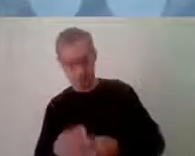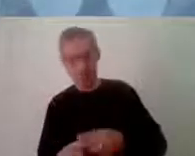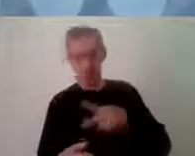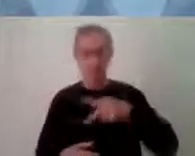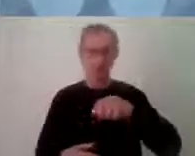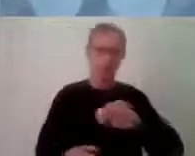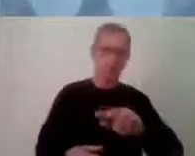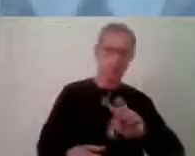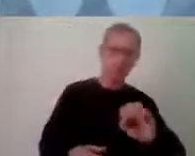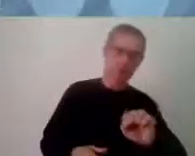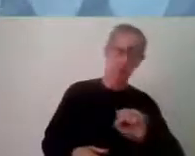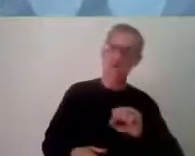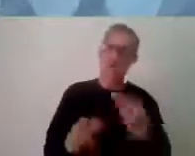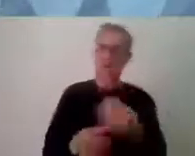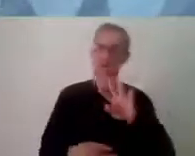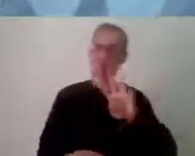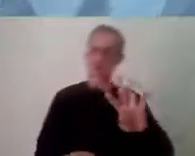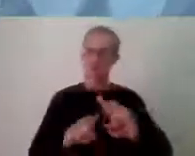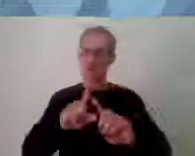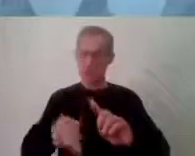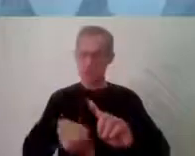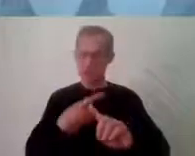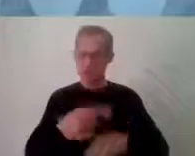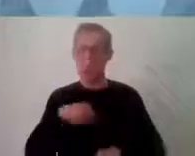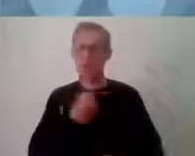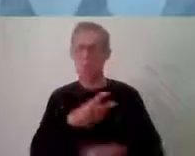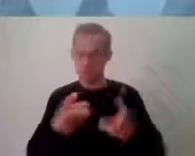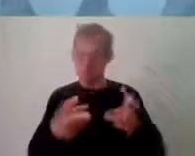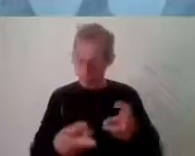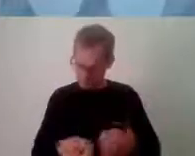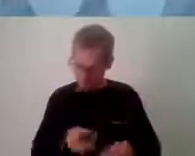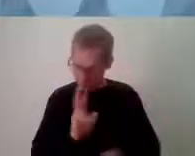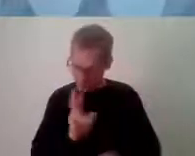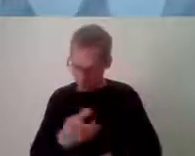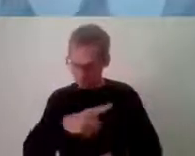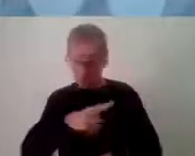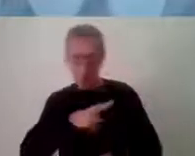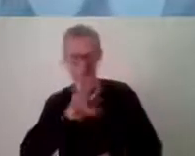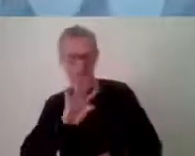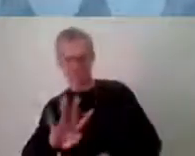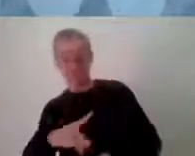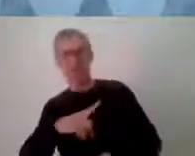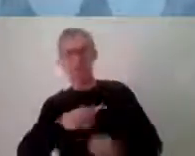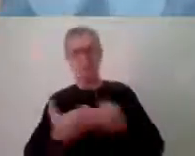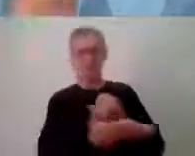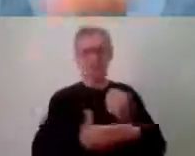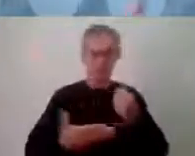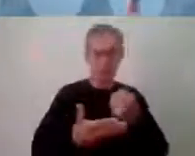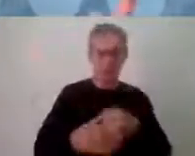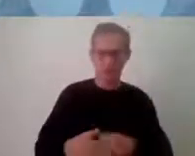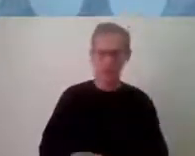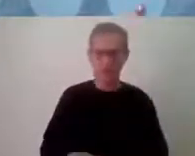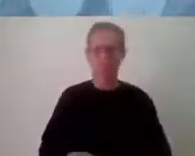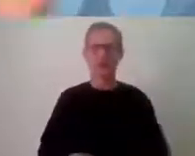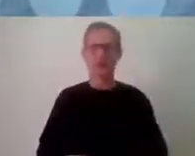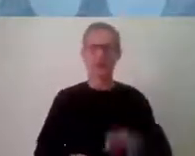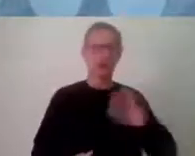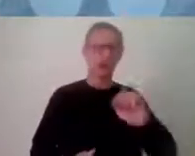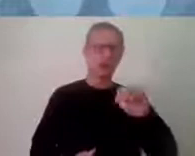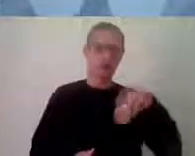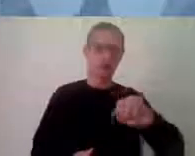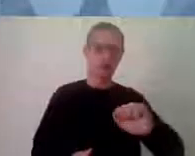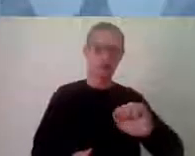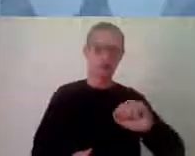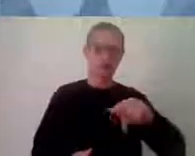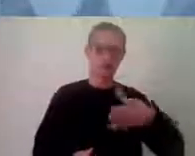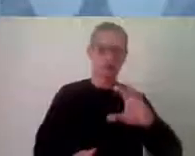iguais, 4. Daqui a pouco a gente vai ver se tem que ser sempre 4. Coloquei, a base vai ser o tamanho do intervalo todo,